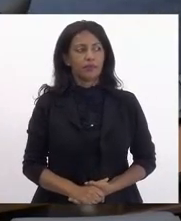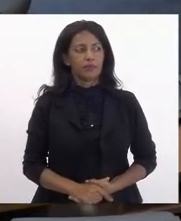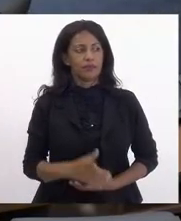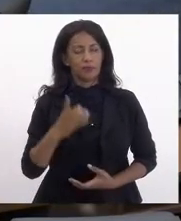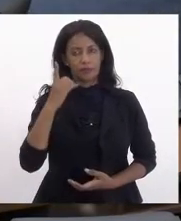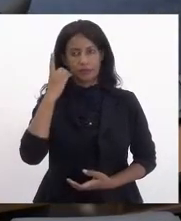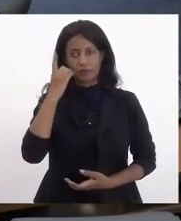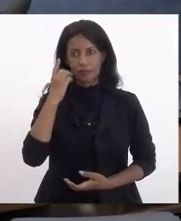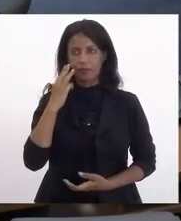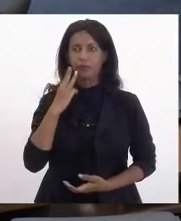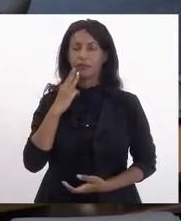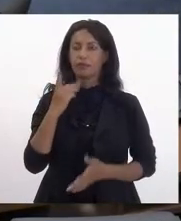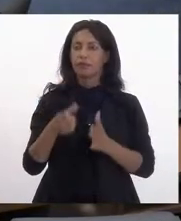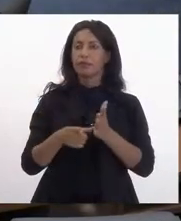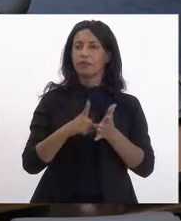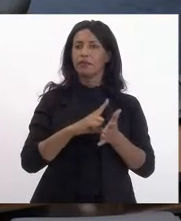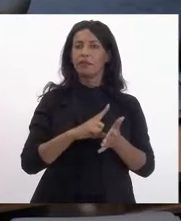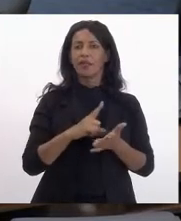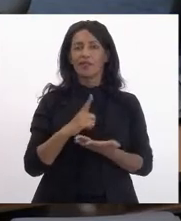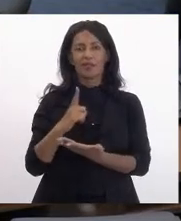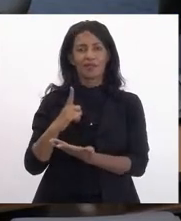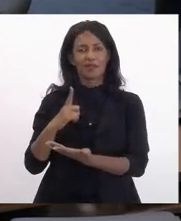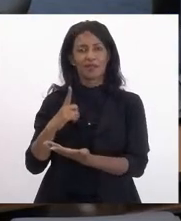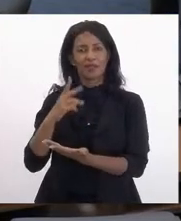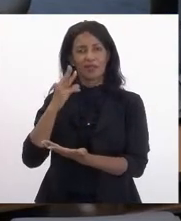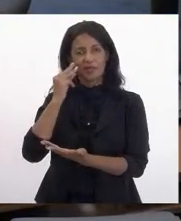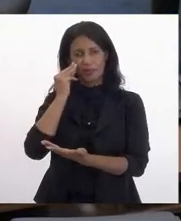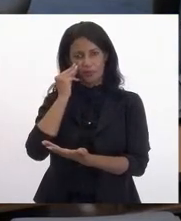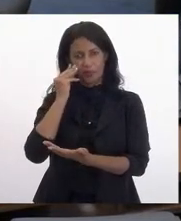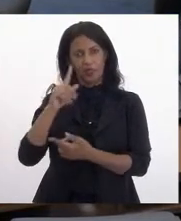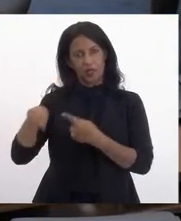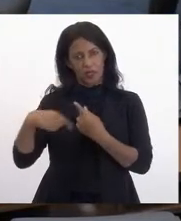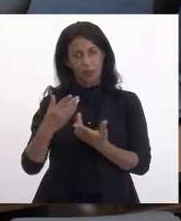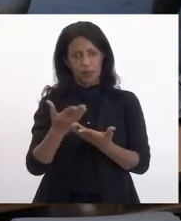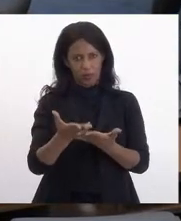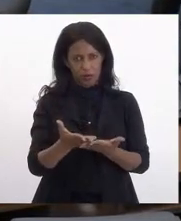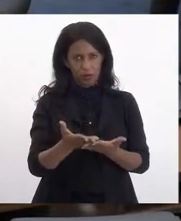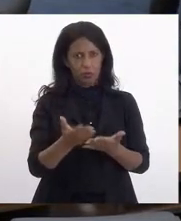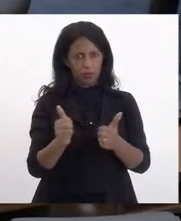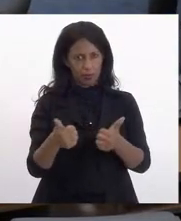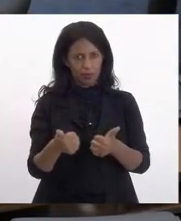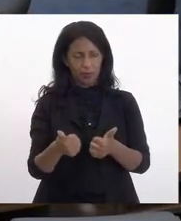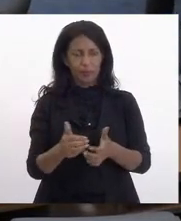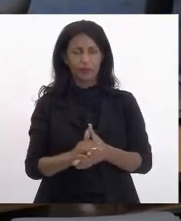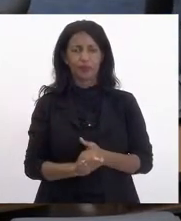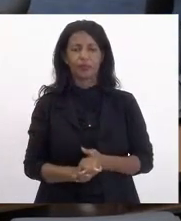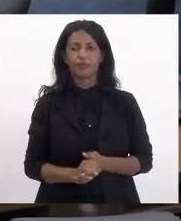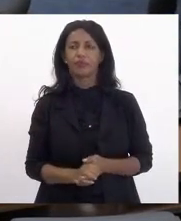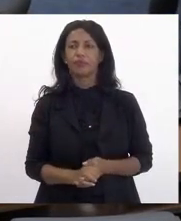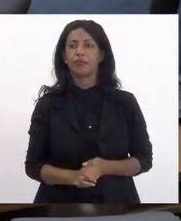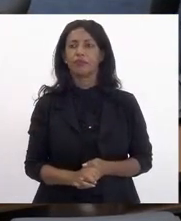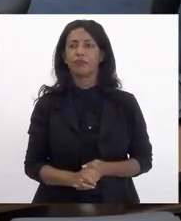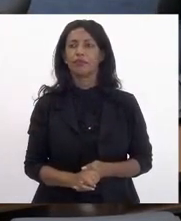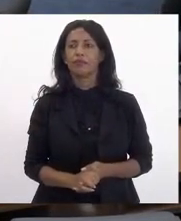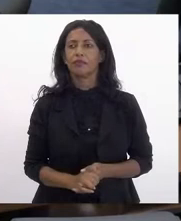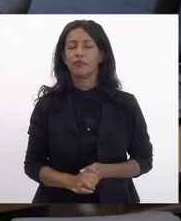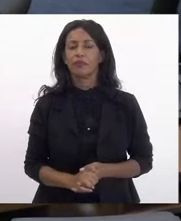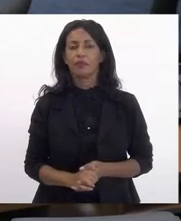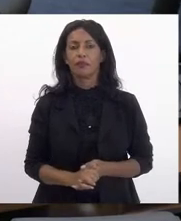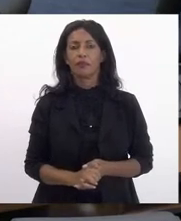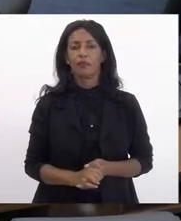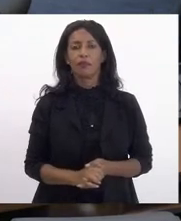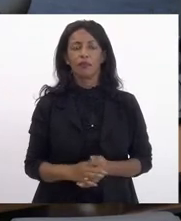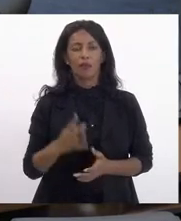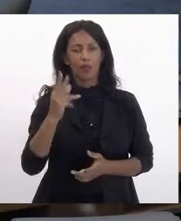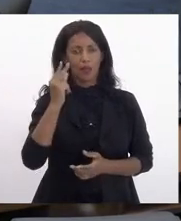Deputado Valdec, antes tem a deputada Mônica Francisco, logo em seguida é Vossa Excelência. Claro, pois não. É, Mônica, pela ordem, Mônica